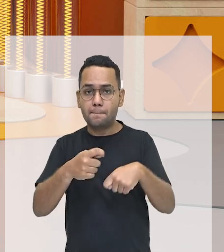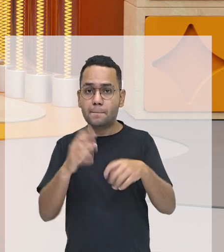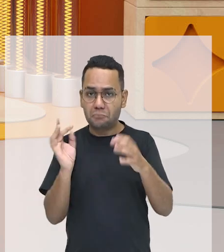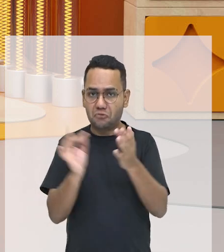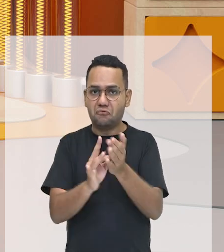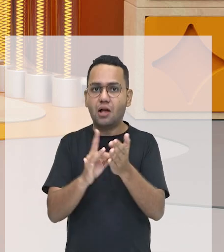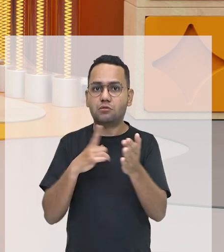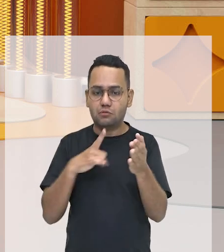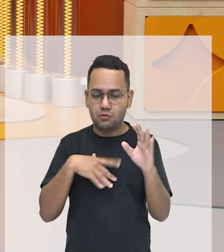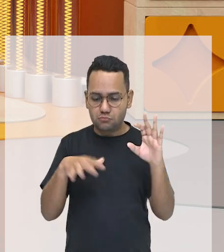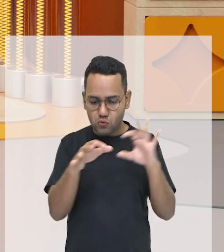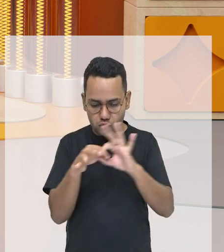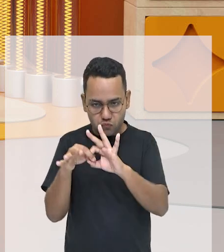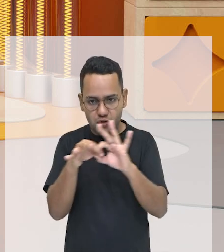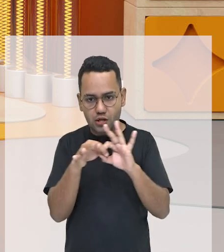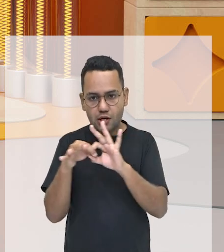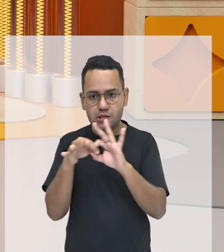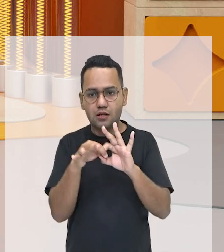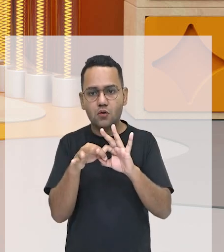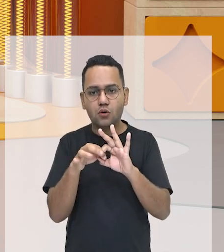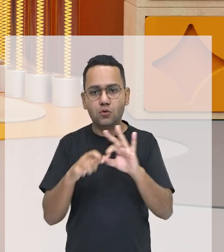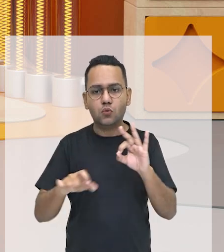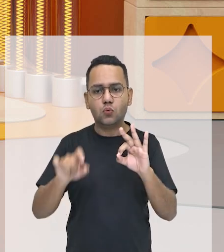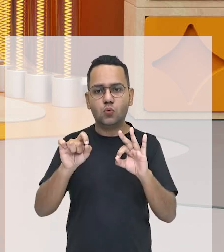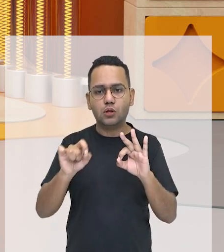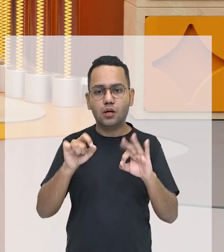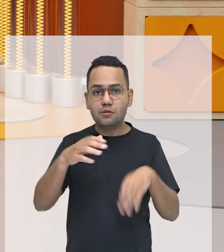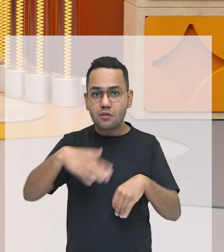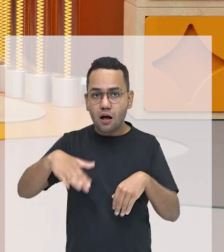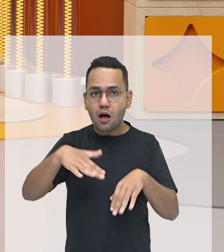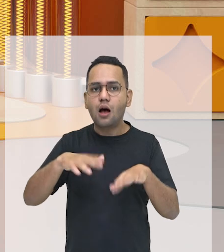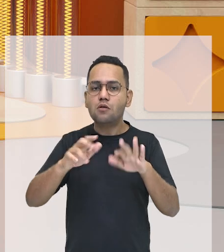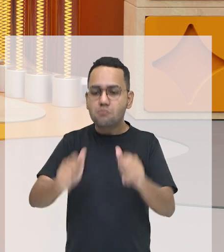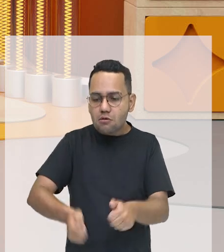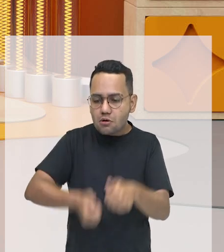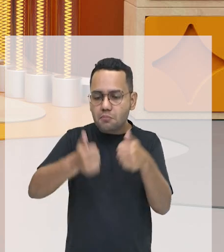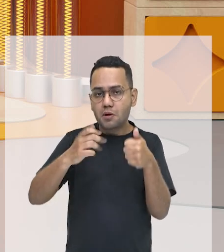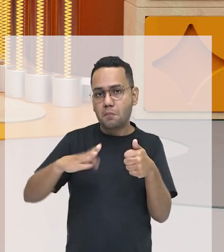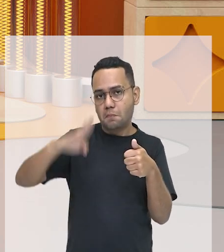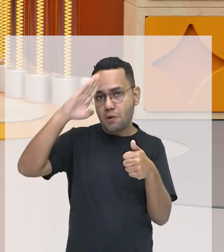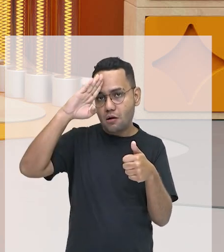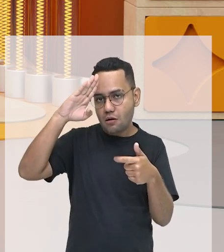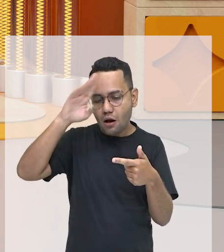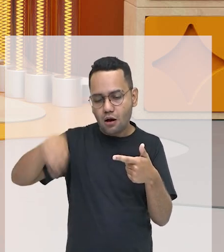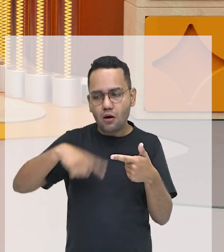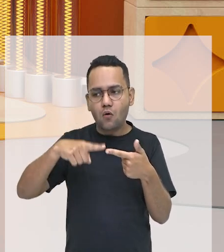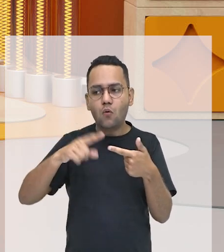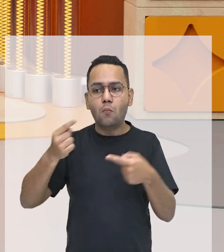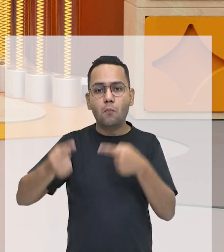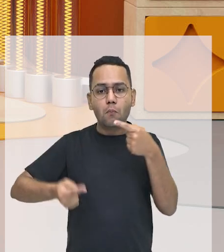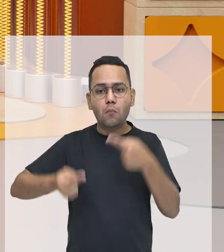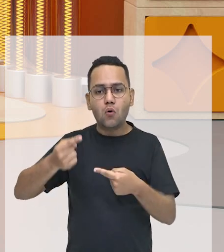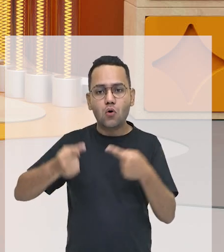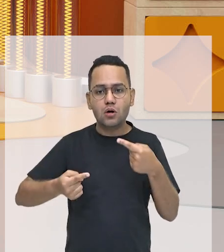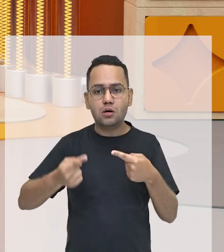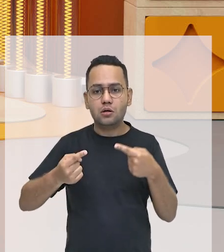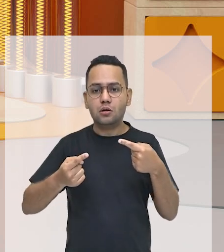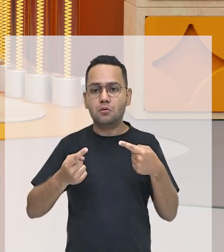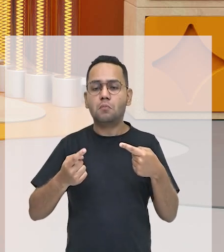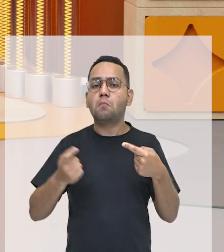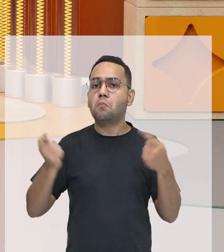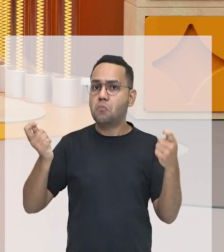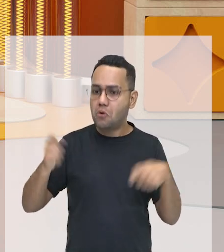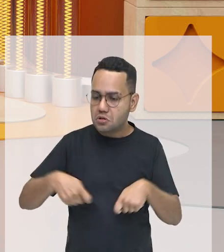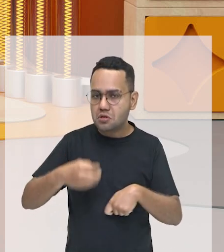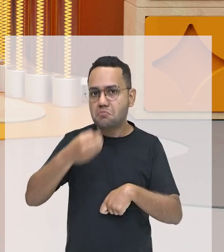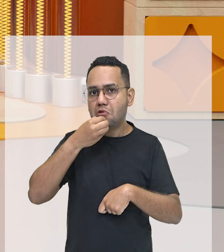aí, trabalharem de uma forma, principalmente na parte militar, principalmente na parte política, eles tendem a se desenvolver